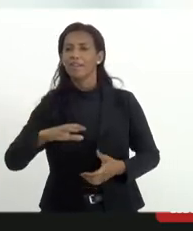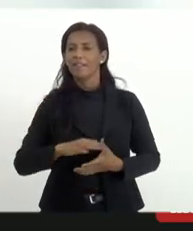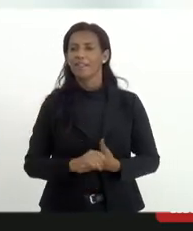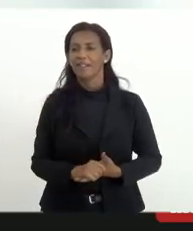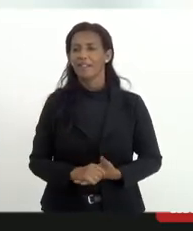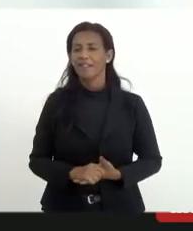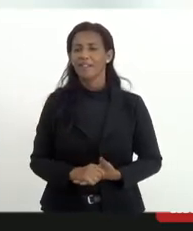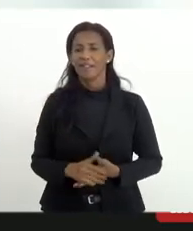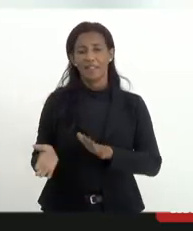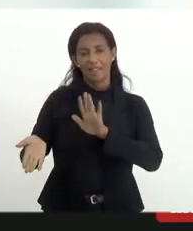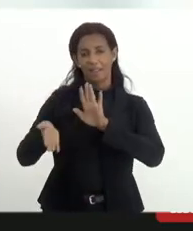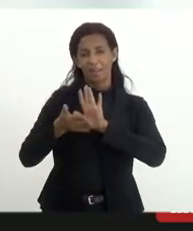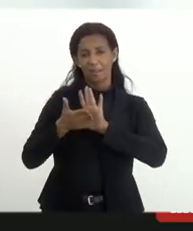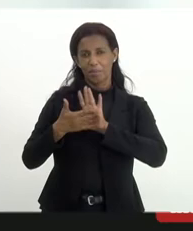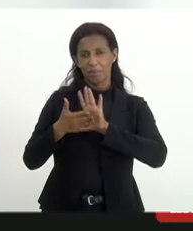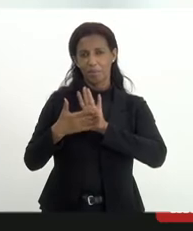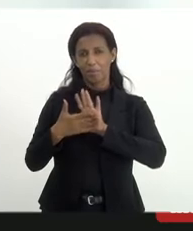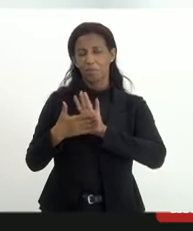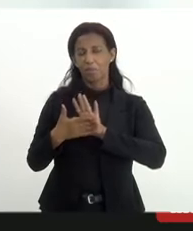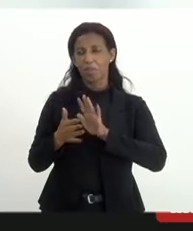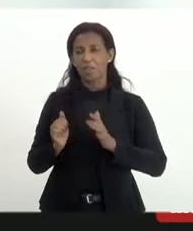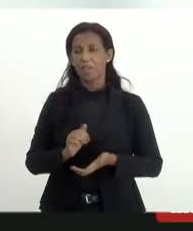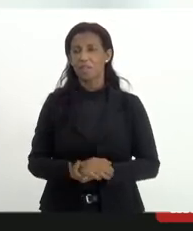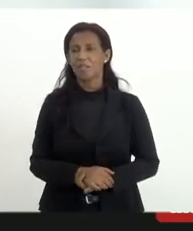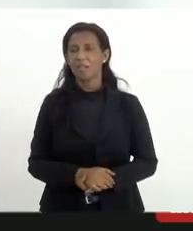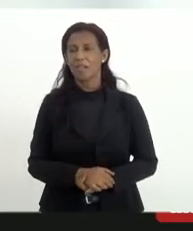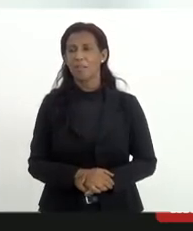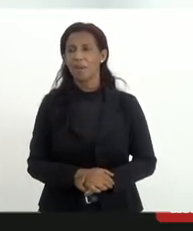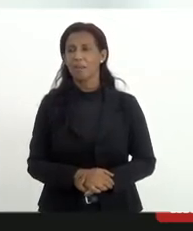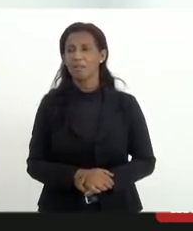que a proposta da MP